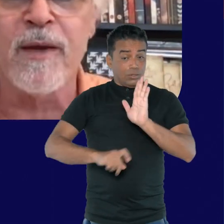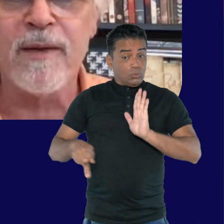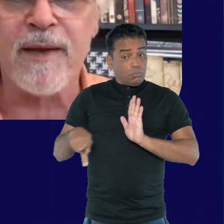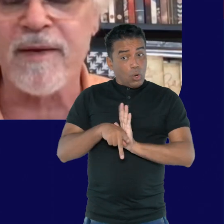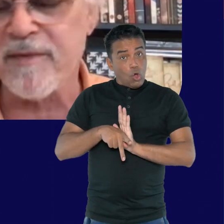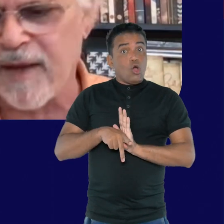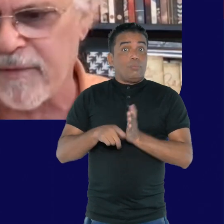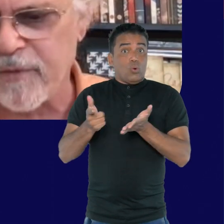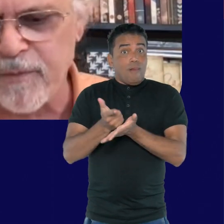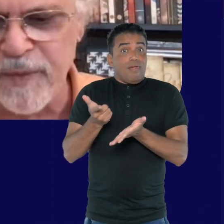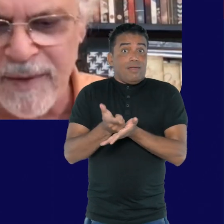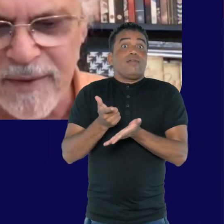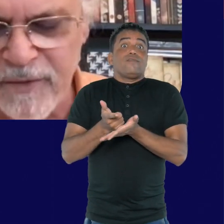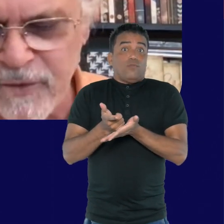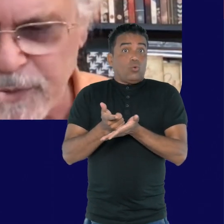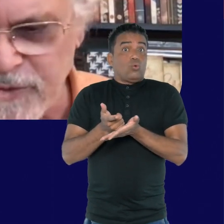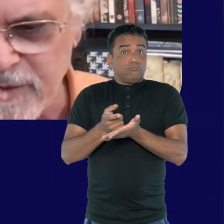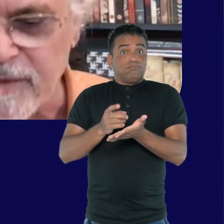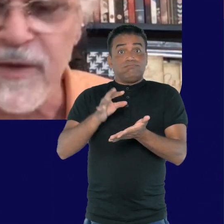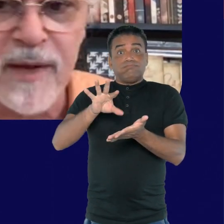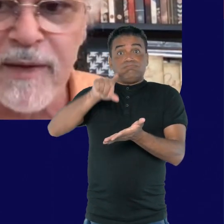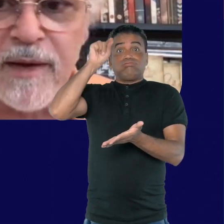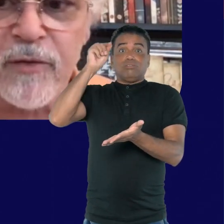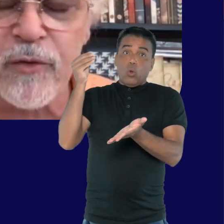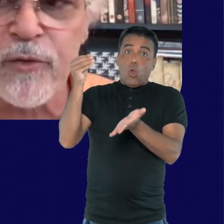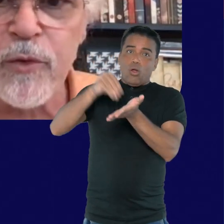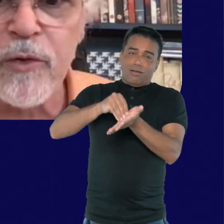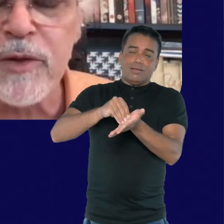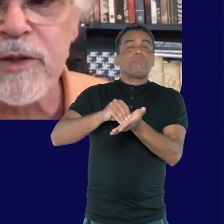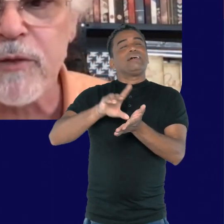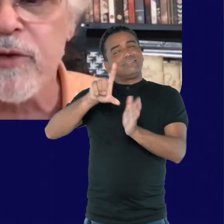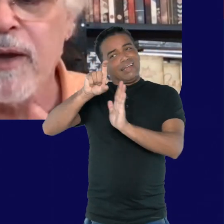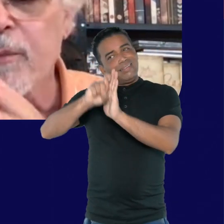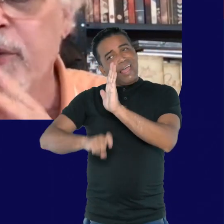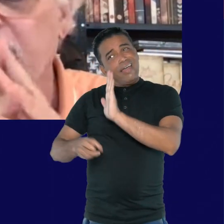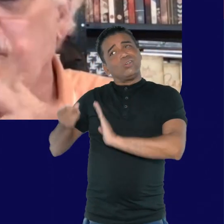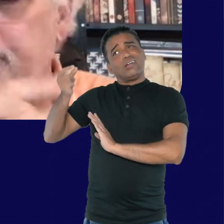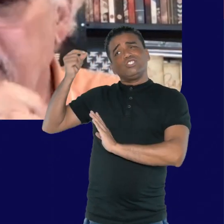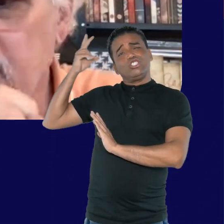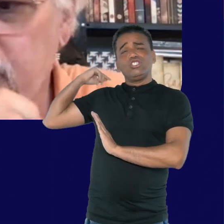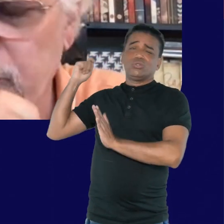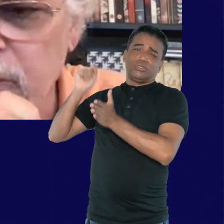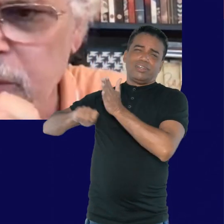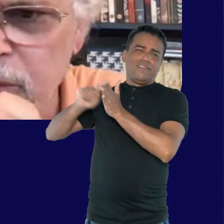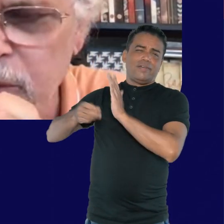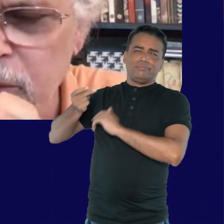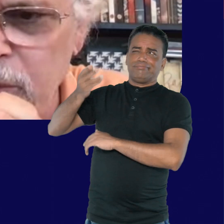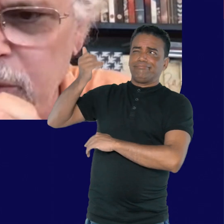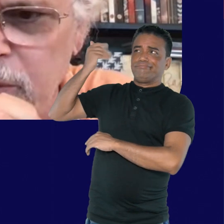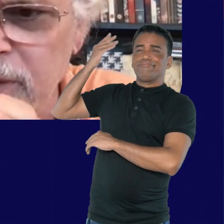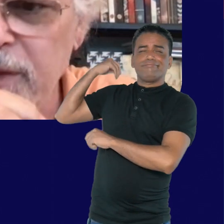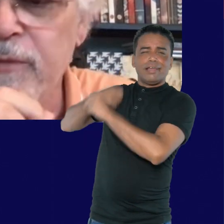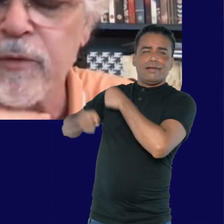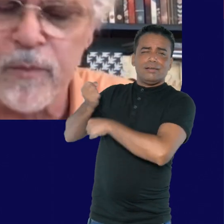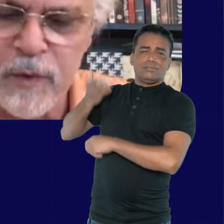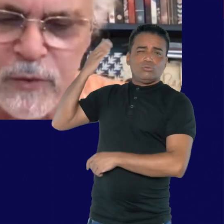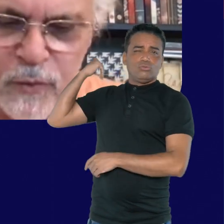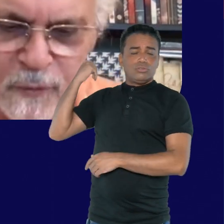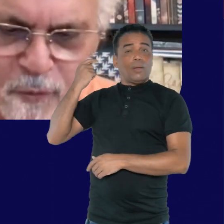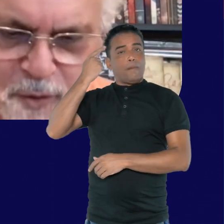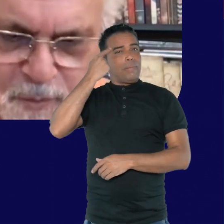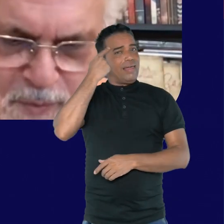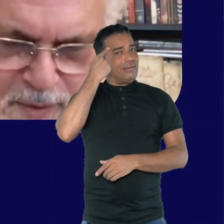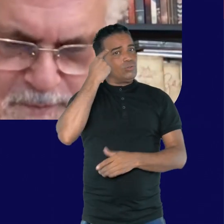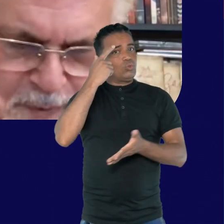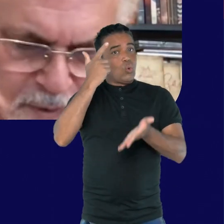livro, que estavam nesse processo. E tem textos muito antigos, porque eu penso o livro de